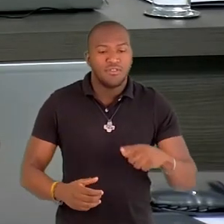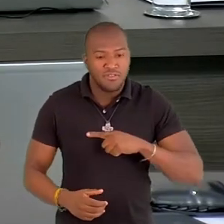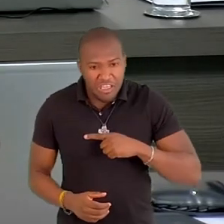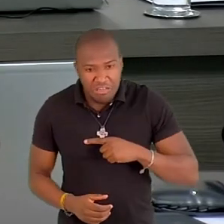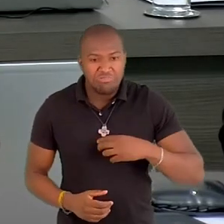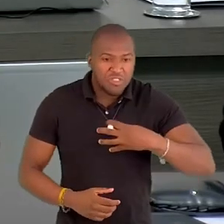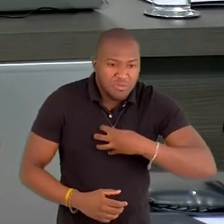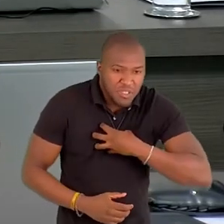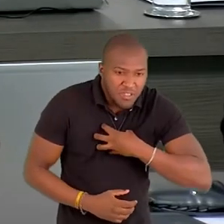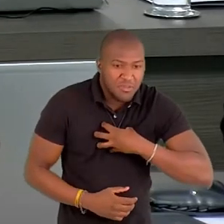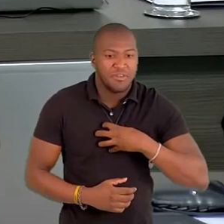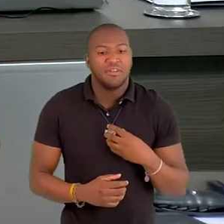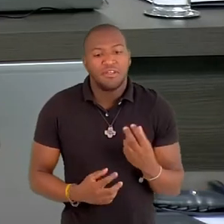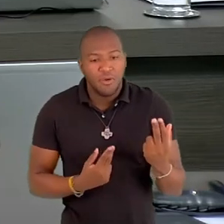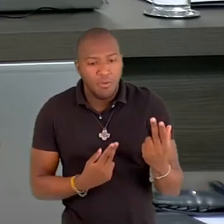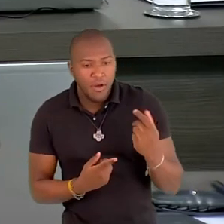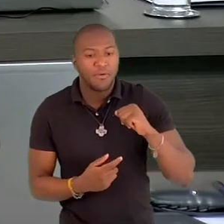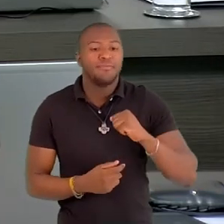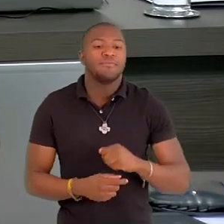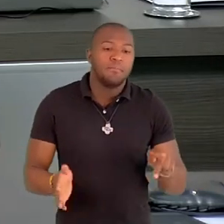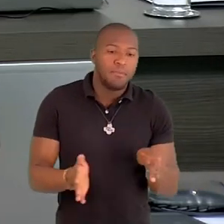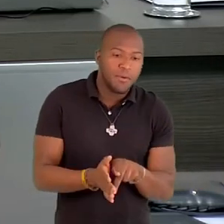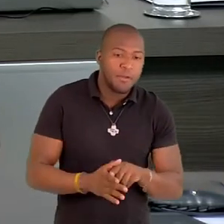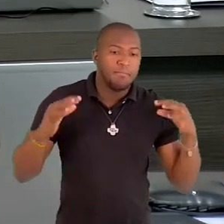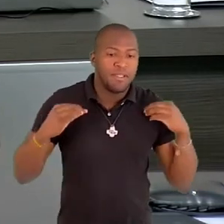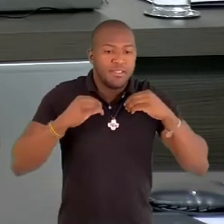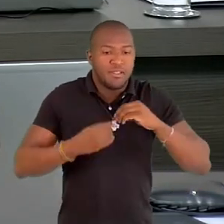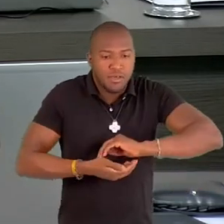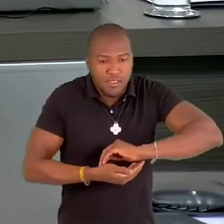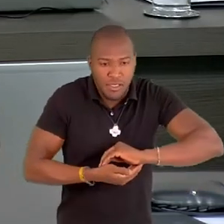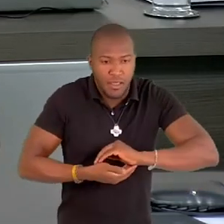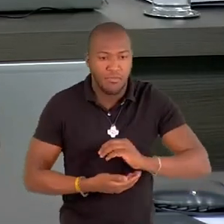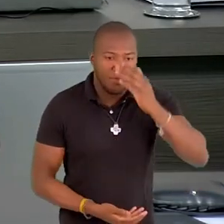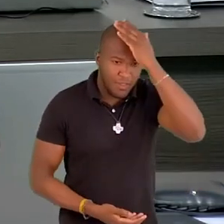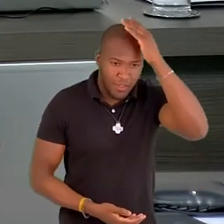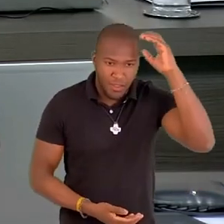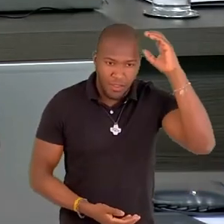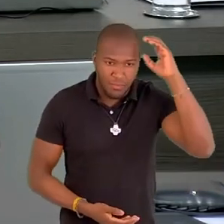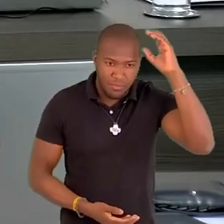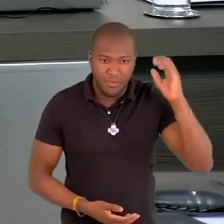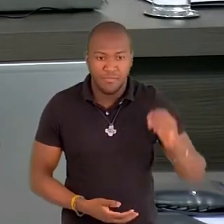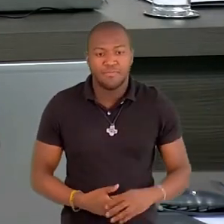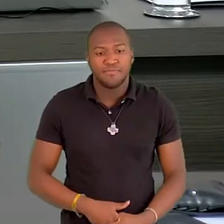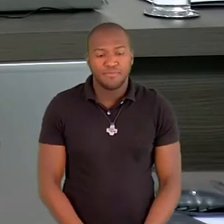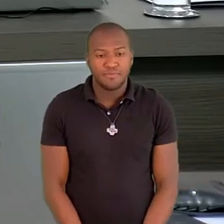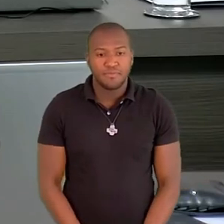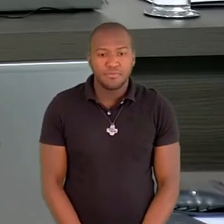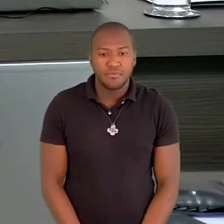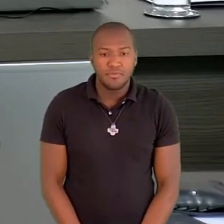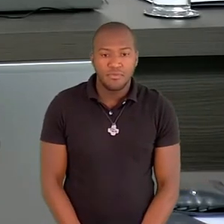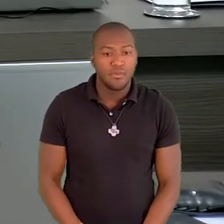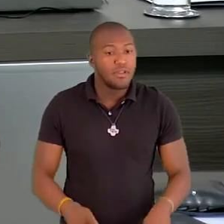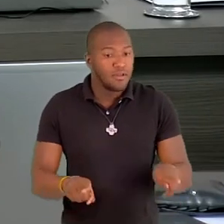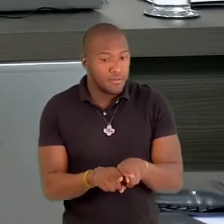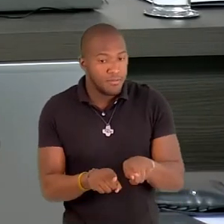reflexa também, talvez até direta, a agressão também compartilhada com a ministra Carmen Lúcia. Além disso, como